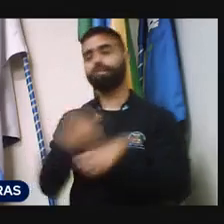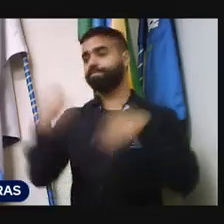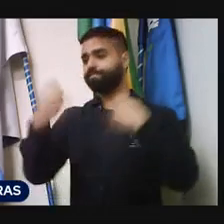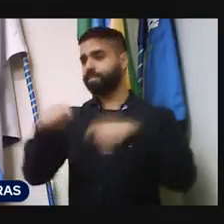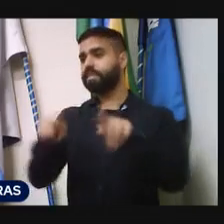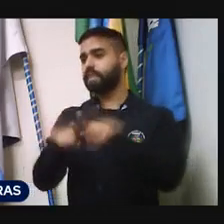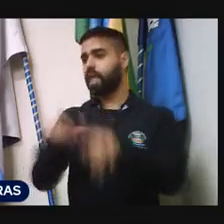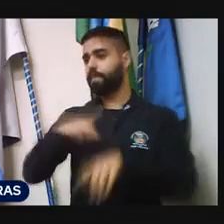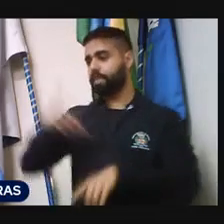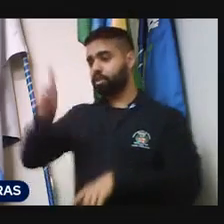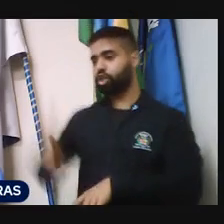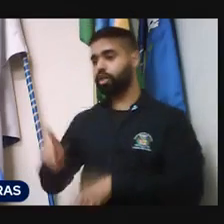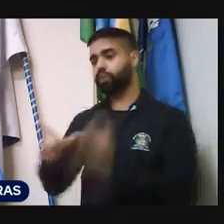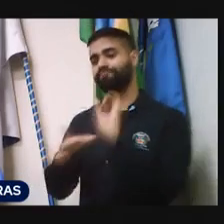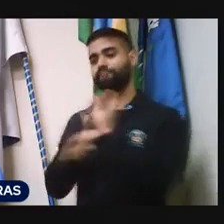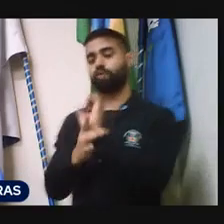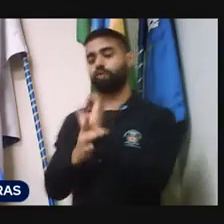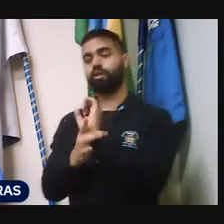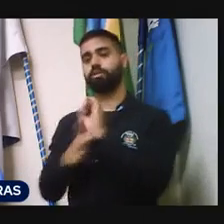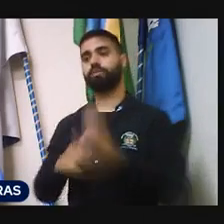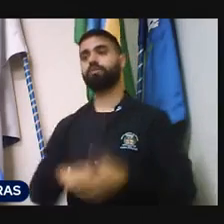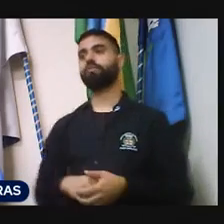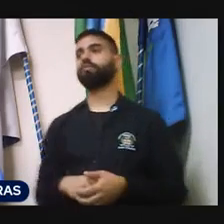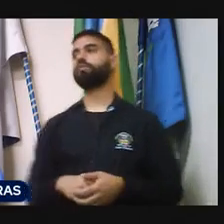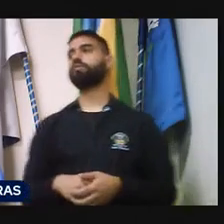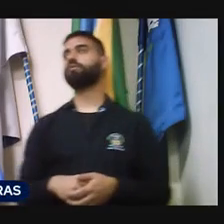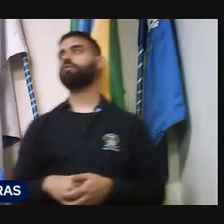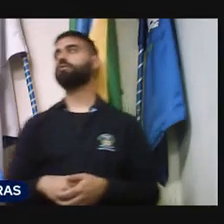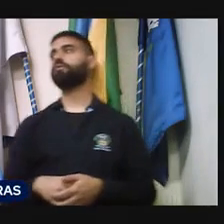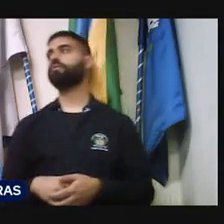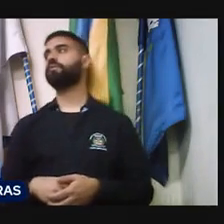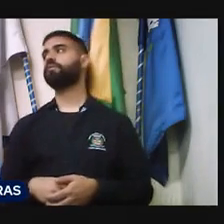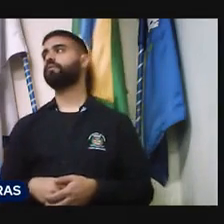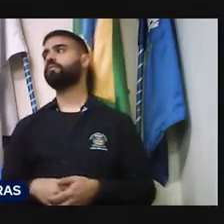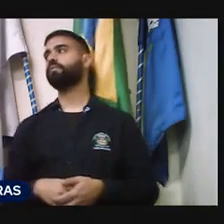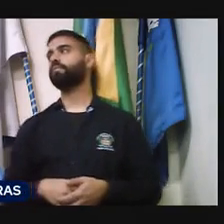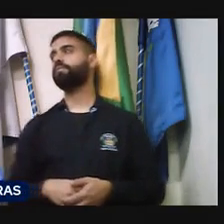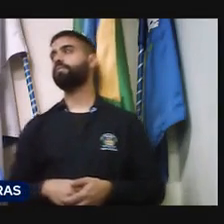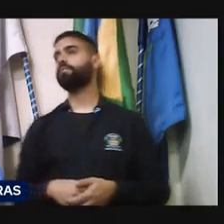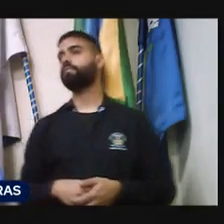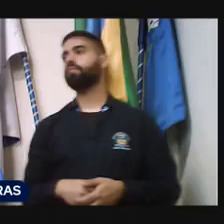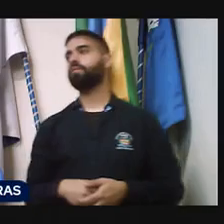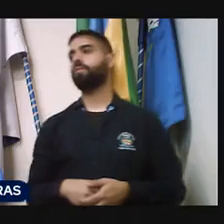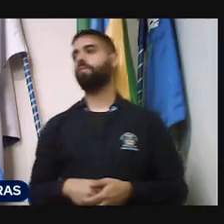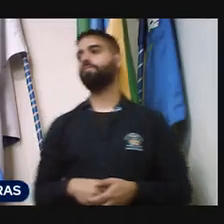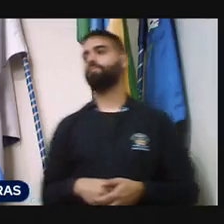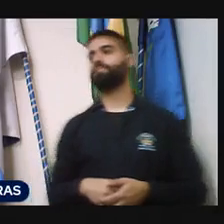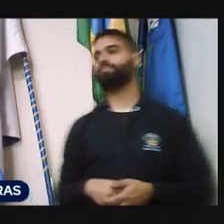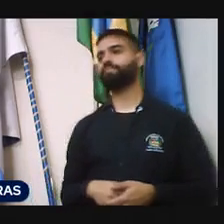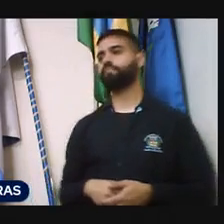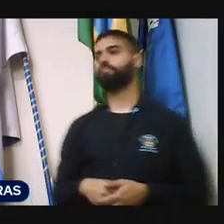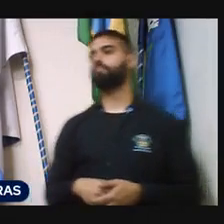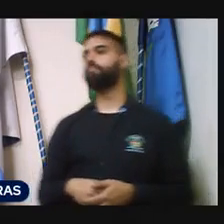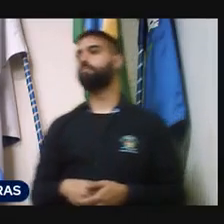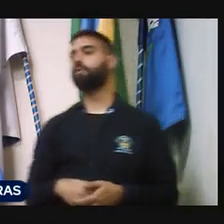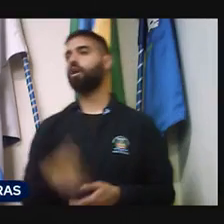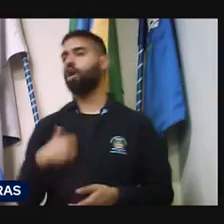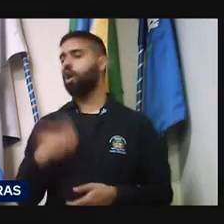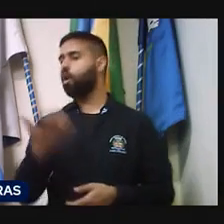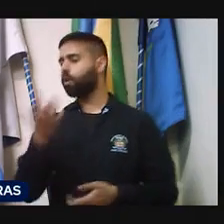anos e precisam ter seu direito assegurado então né é eu quero muito mesmo Pedir para que se